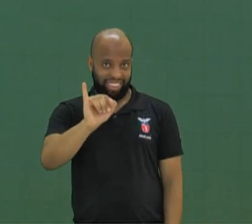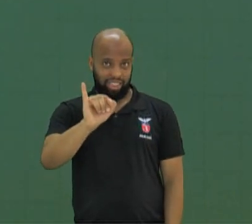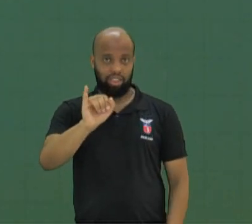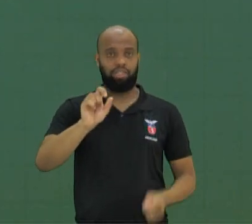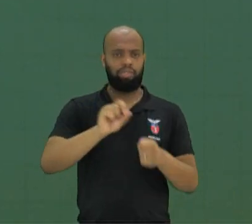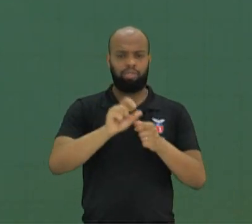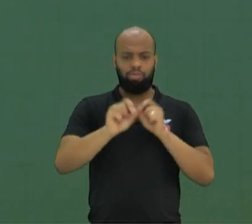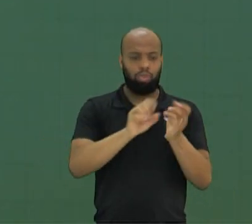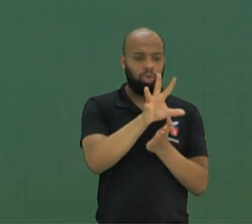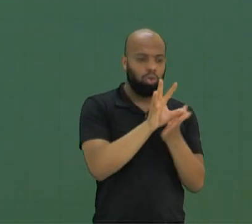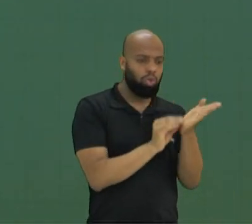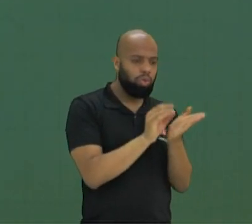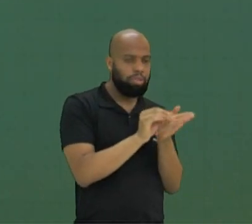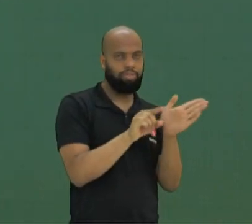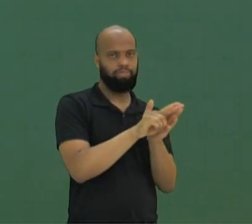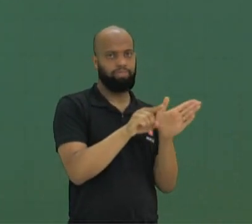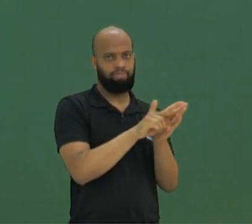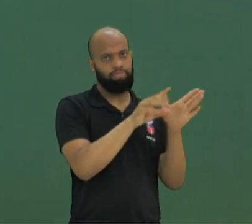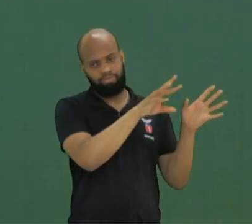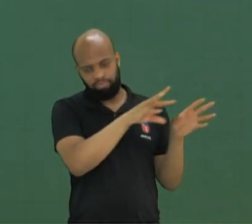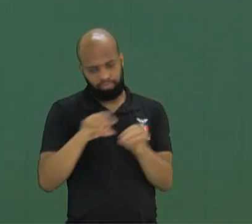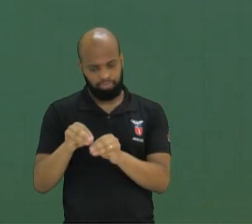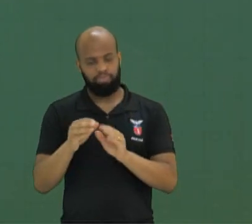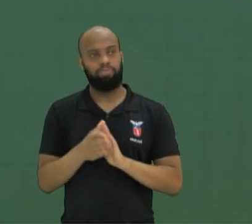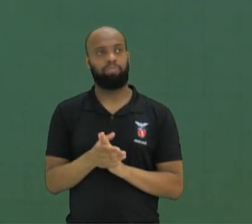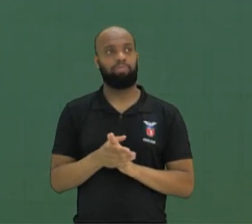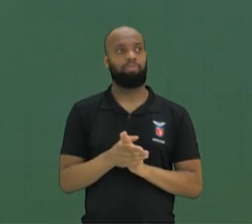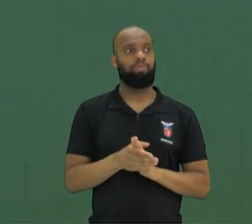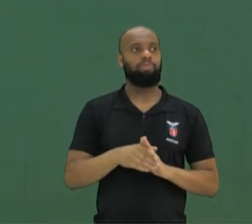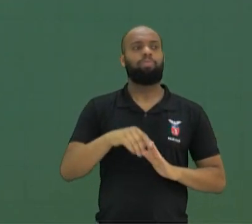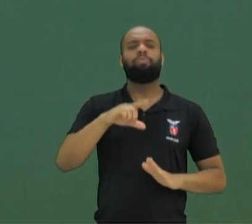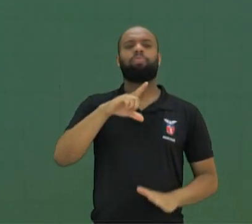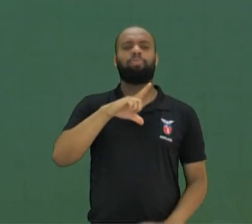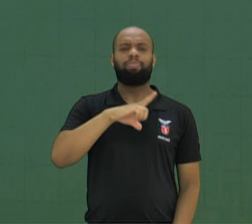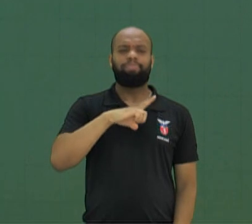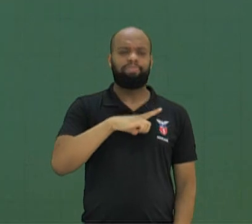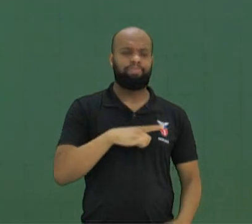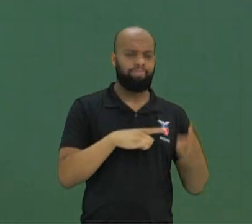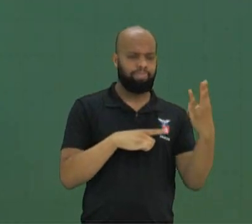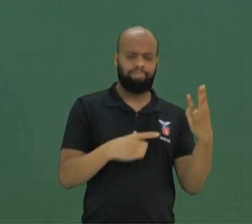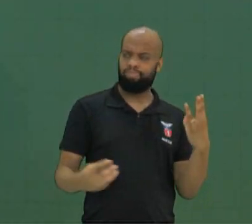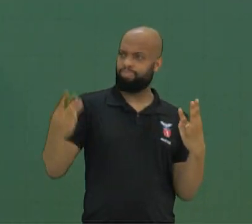3 elevado ao cubo é o quê? 3 vezes 3 vezes 3, que dá quanto? 27.